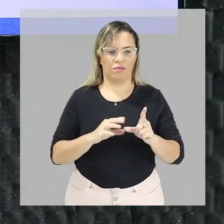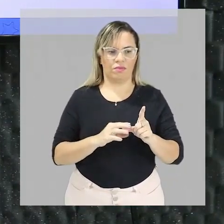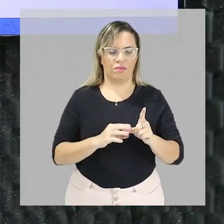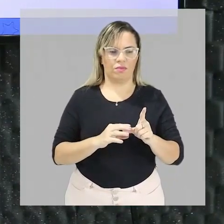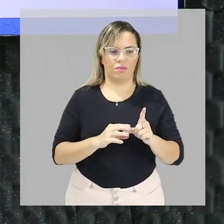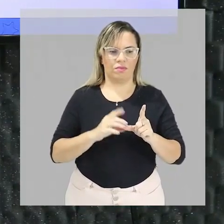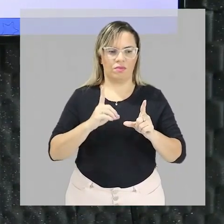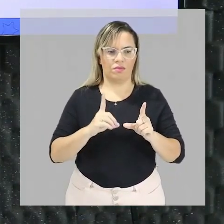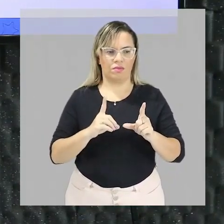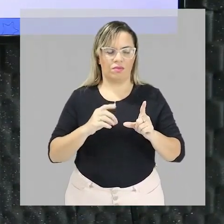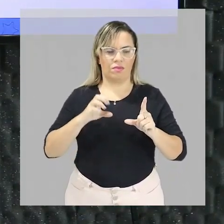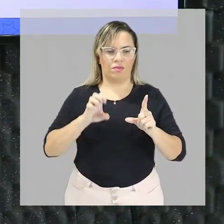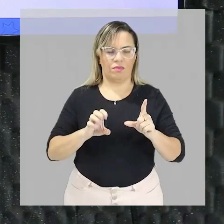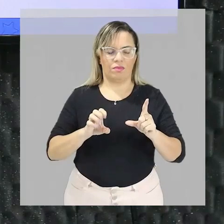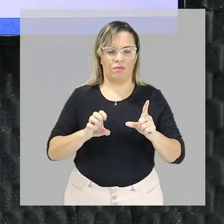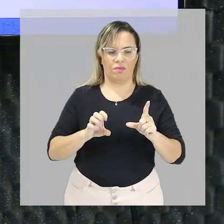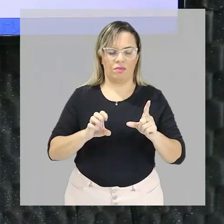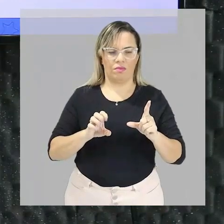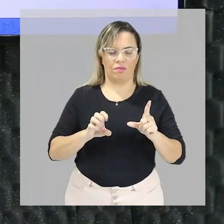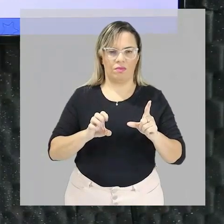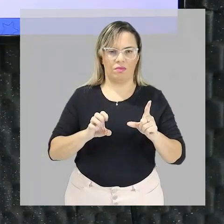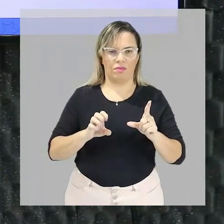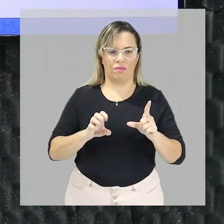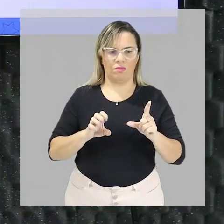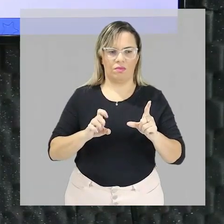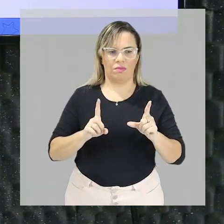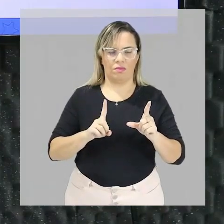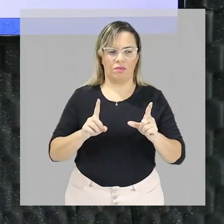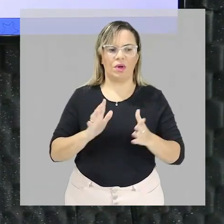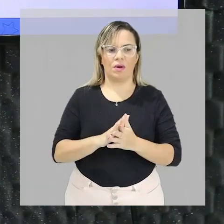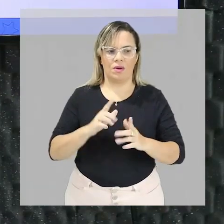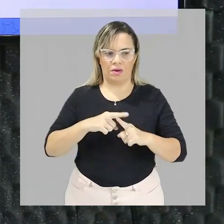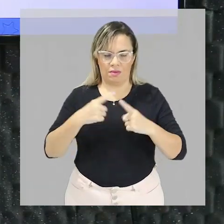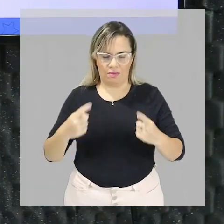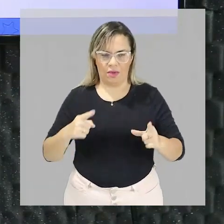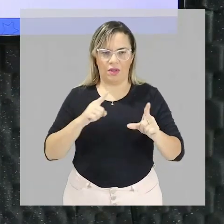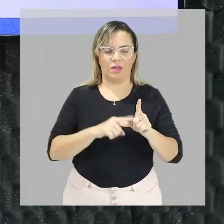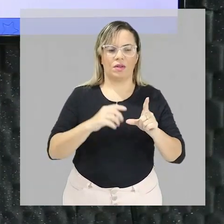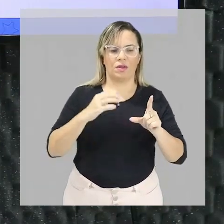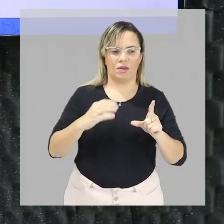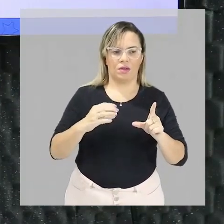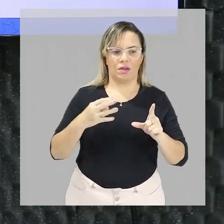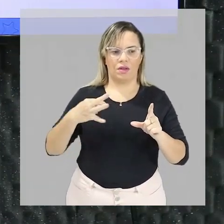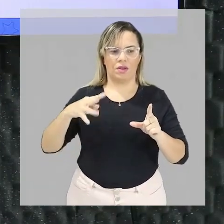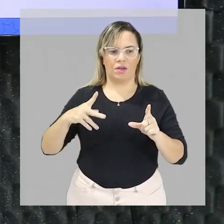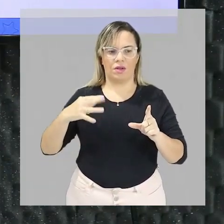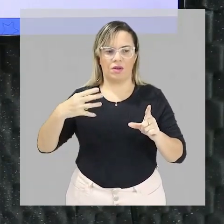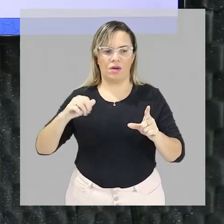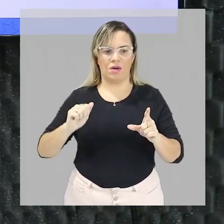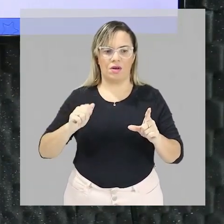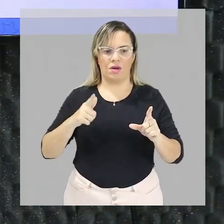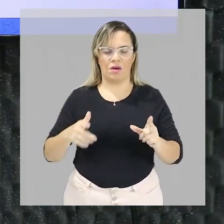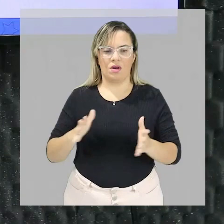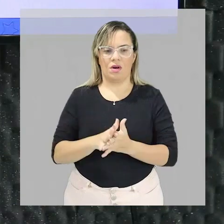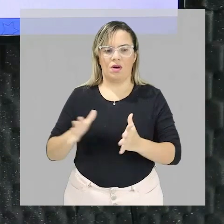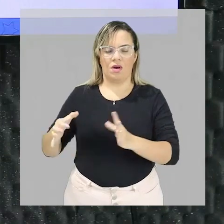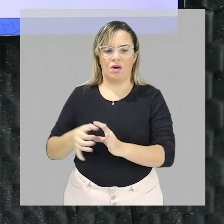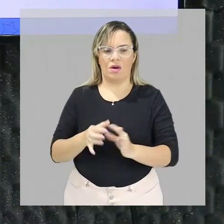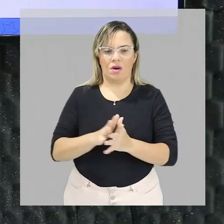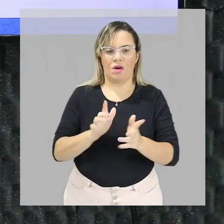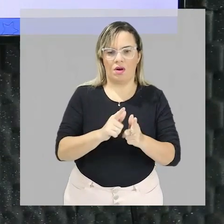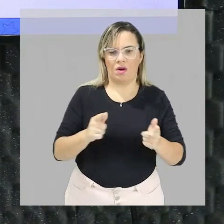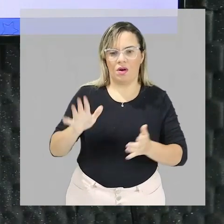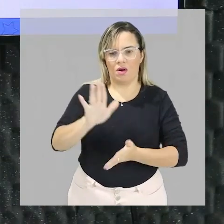cancioneiro, o chamado cancioneiro caipira. Mas a Tropicália é assim, junção da música pop internacional com